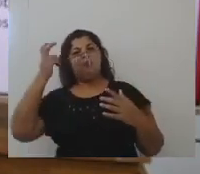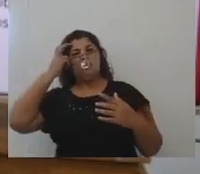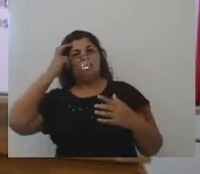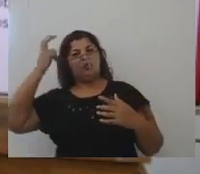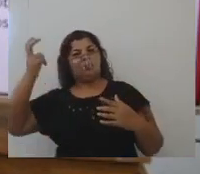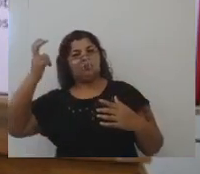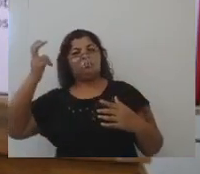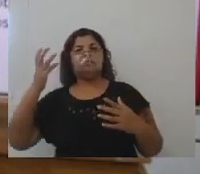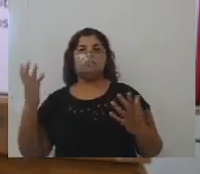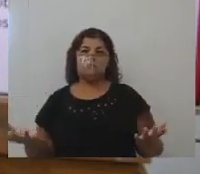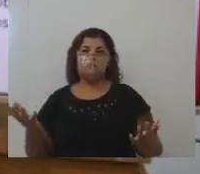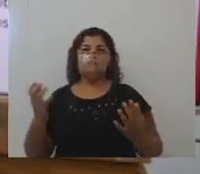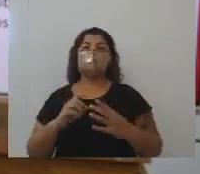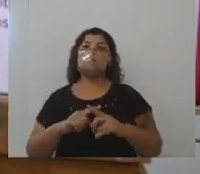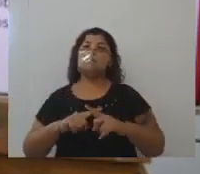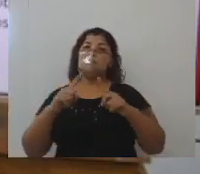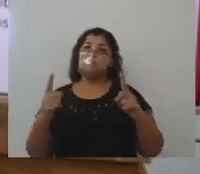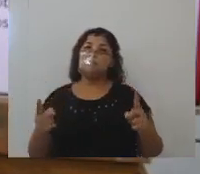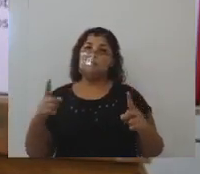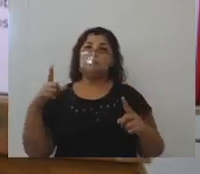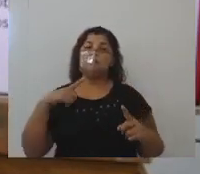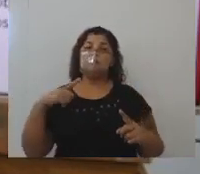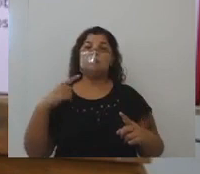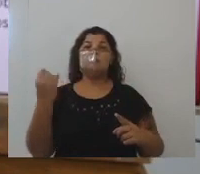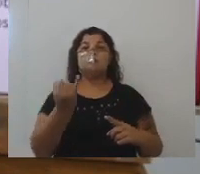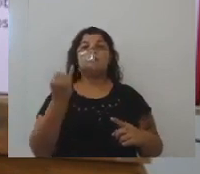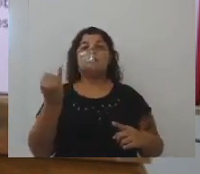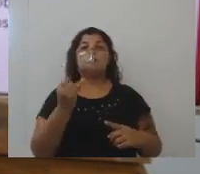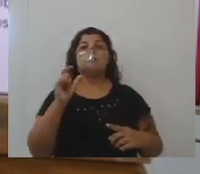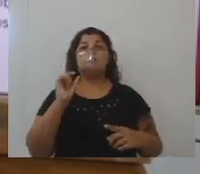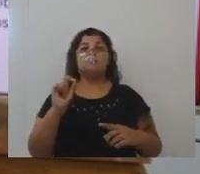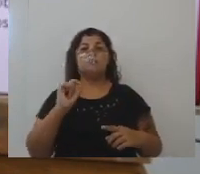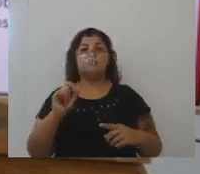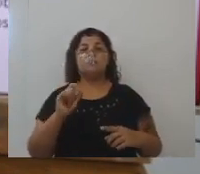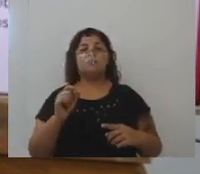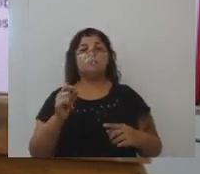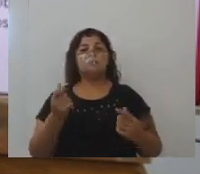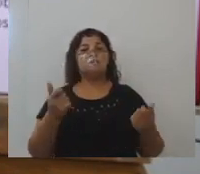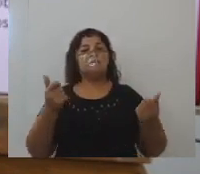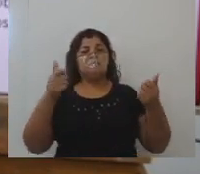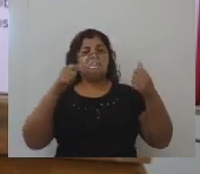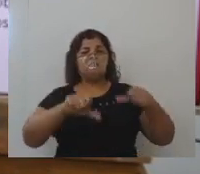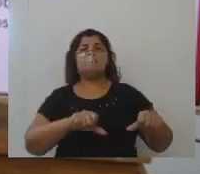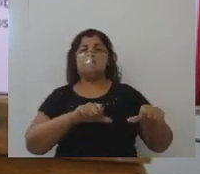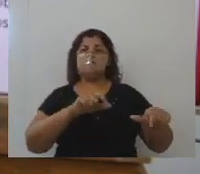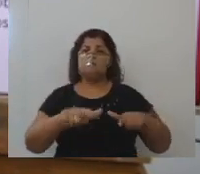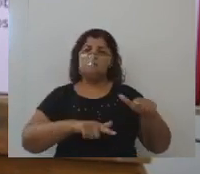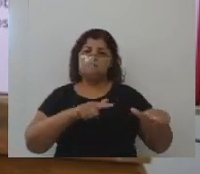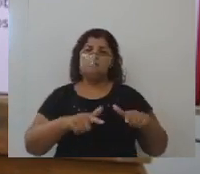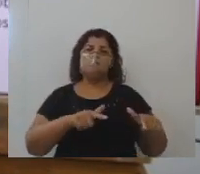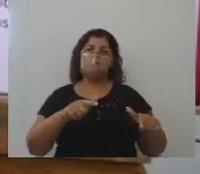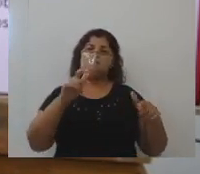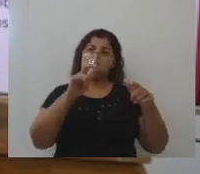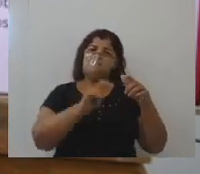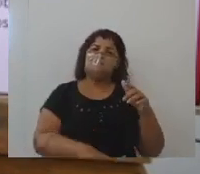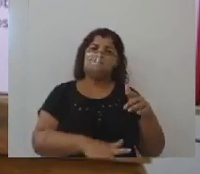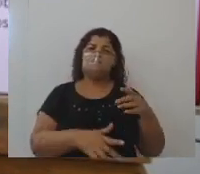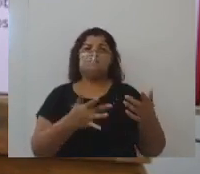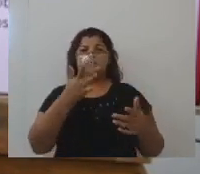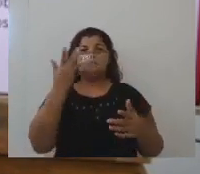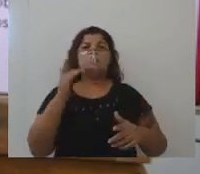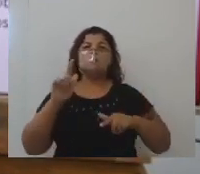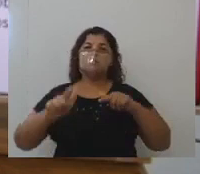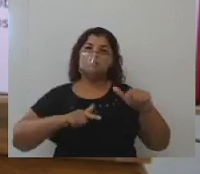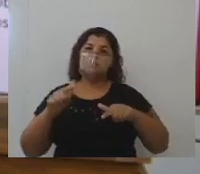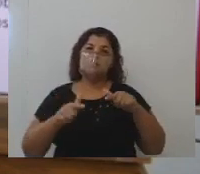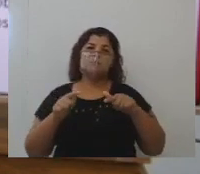intelectual. Mas aí a gente chega a uma coisa muito importante, que é a precarização do trabalho. É o trabalho precário, certo? São as pessoas que